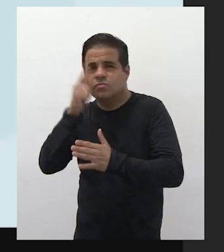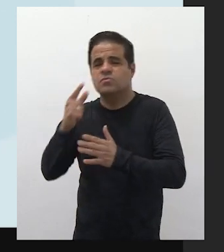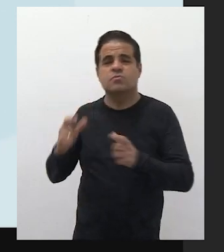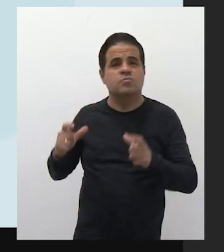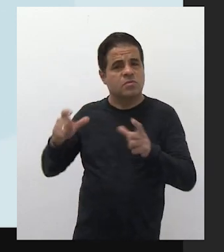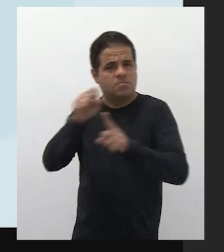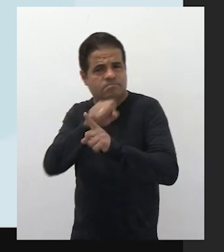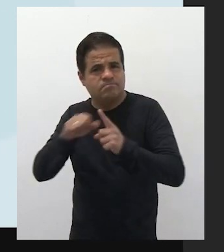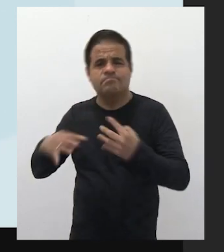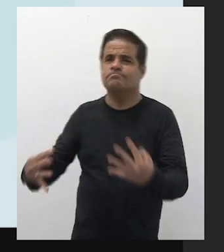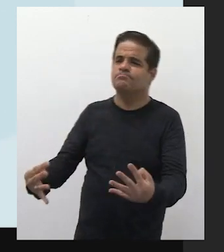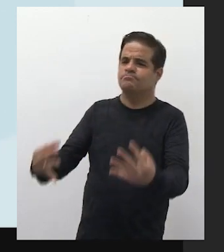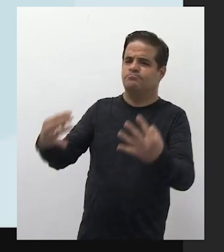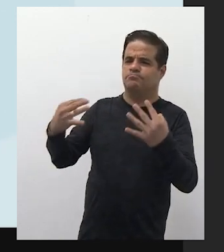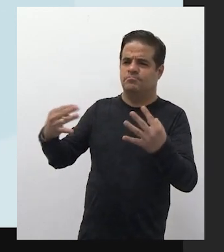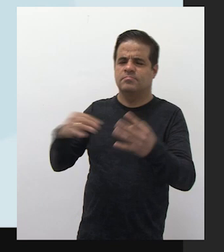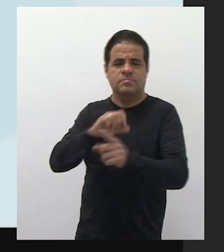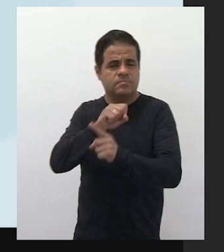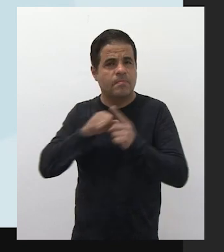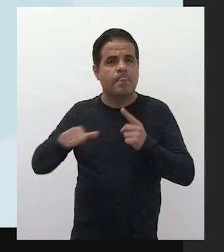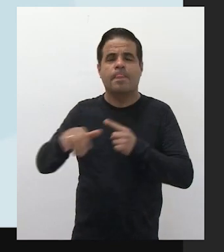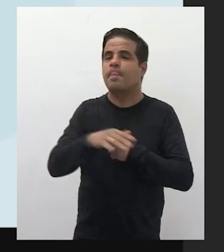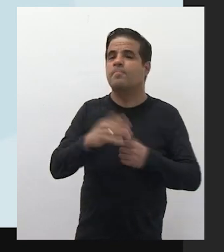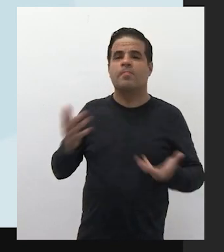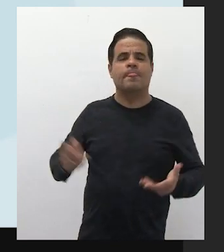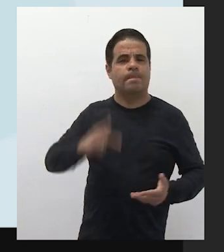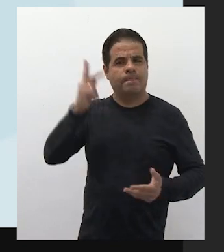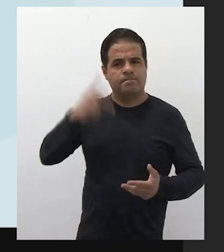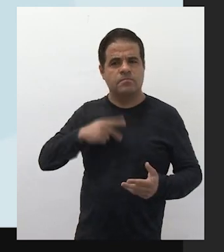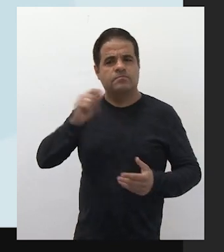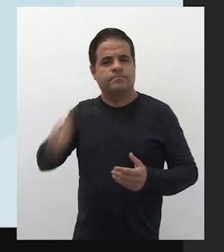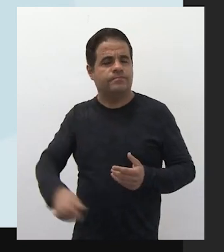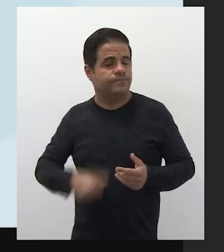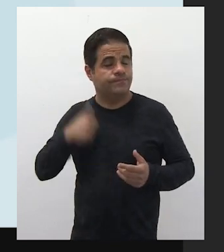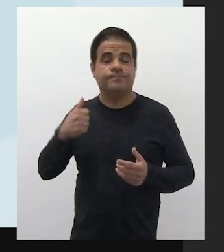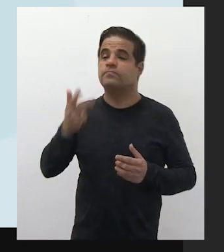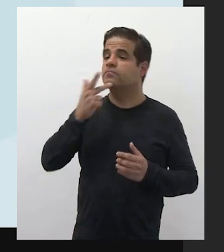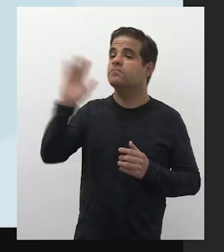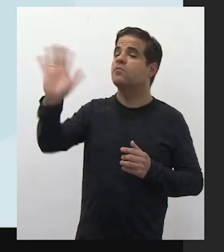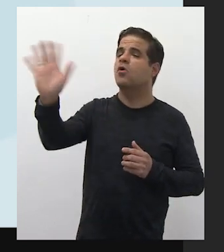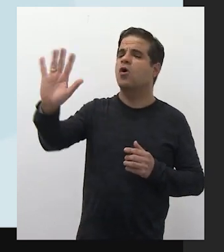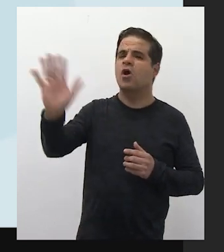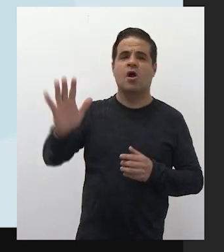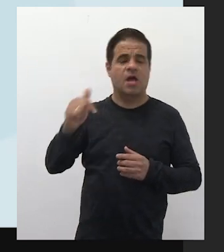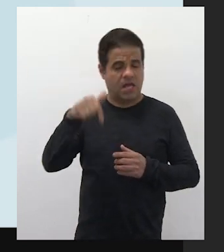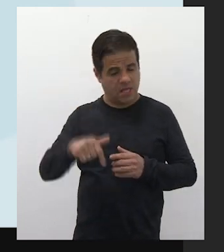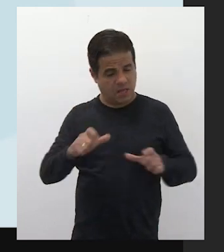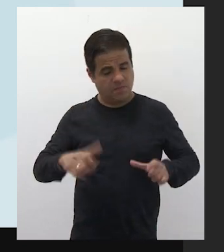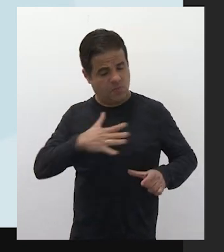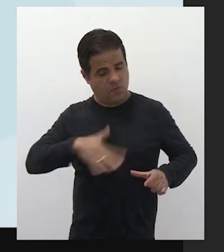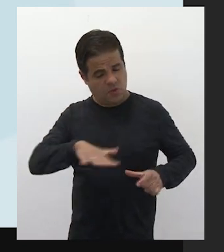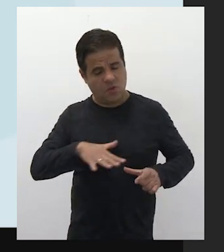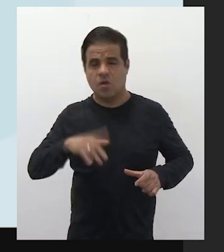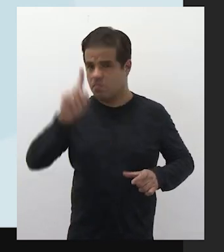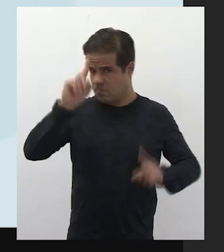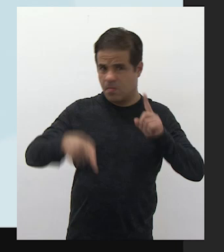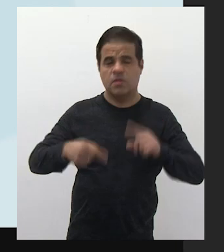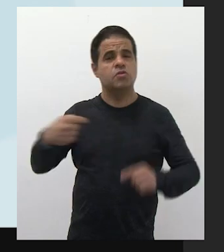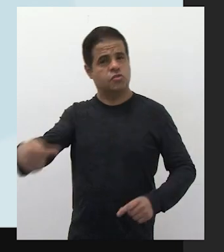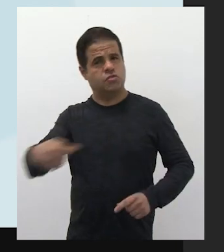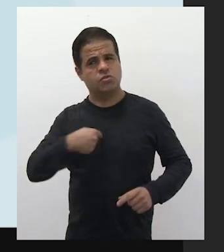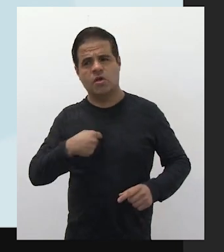na sociedade internacional era autodeterminação. Fala aí, peraí, aqui no meu território quem manda sou eu.